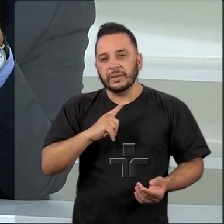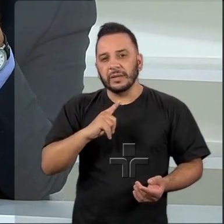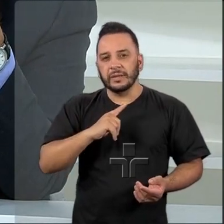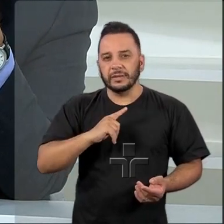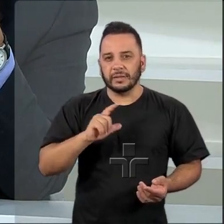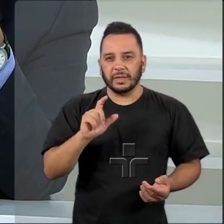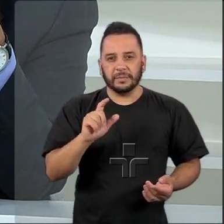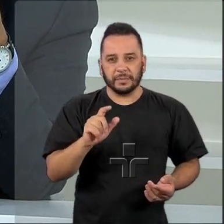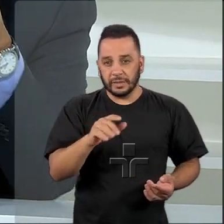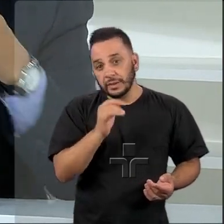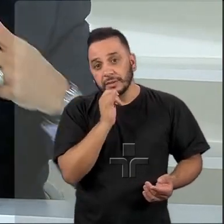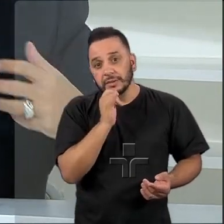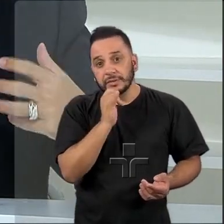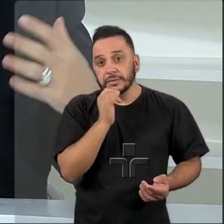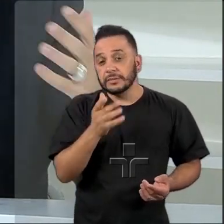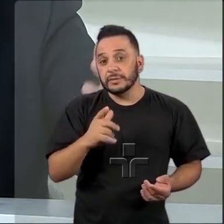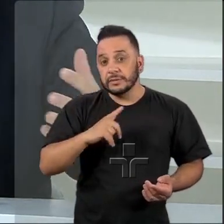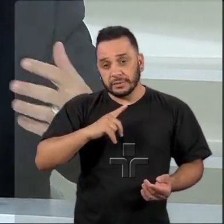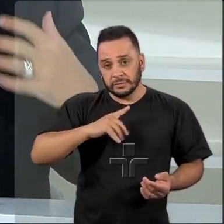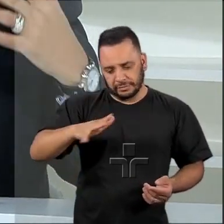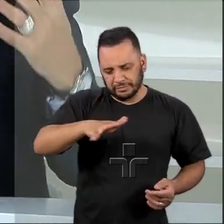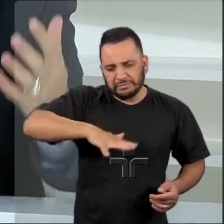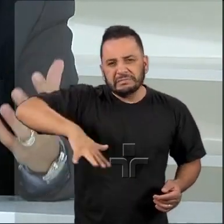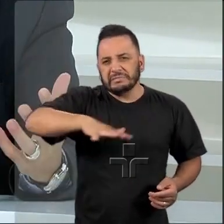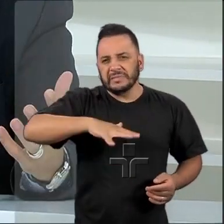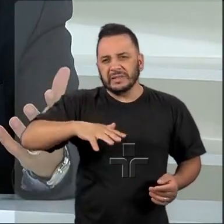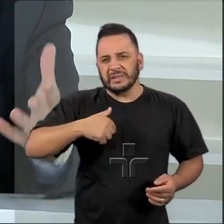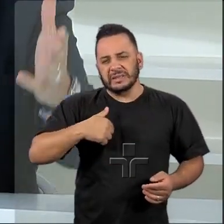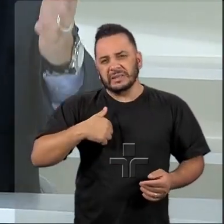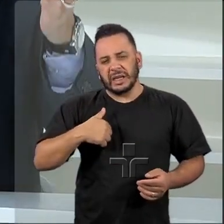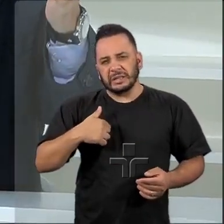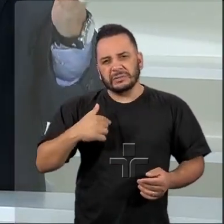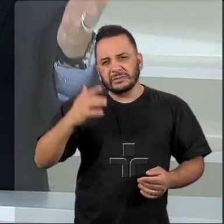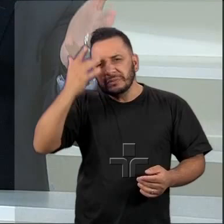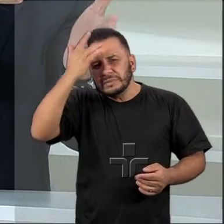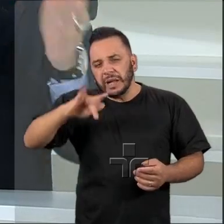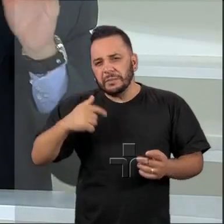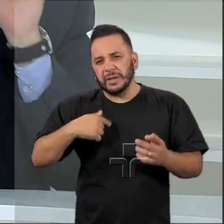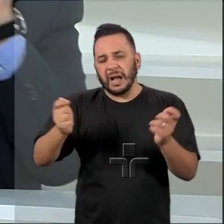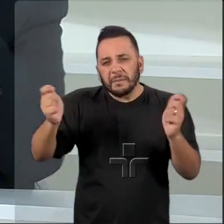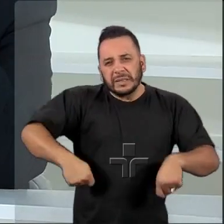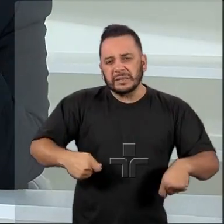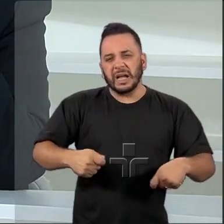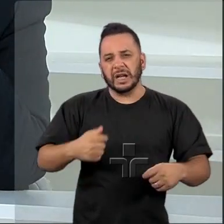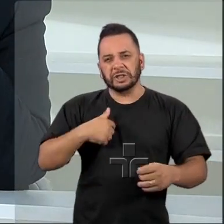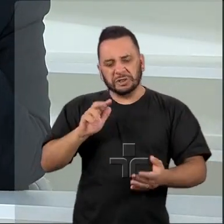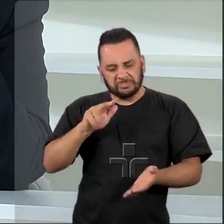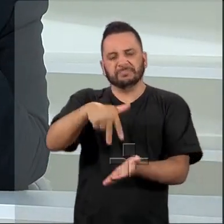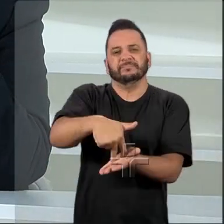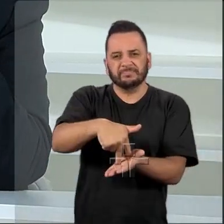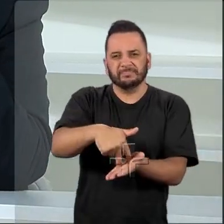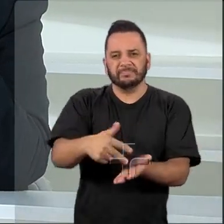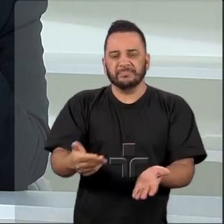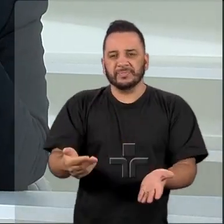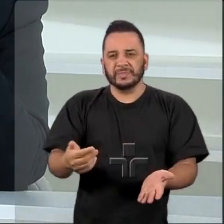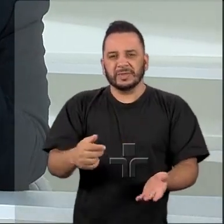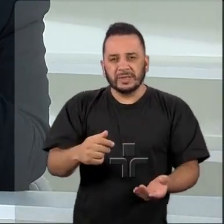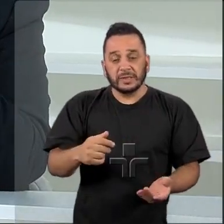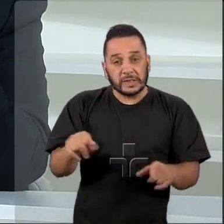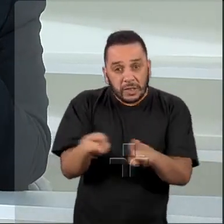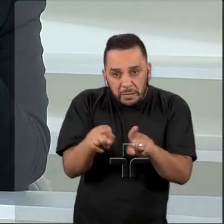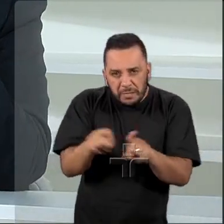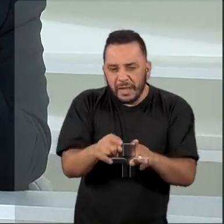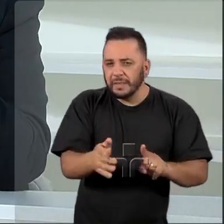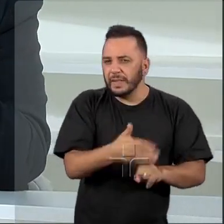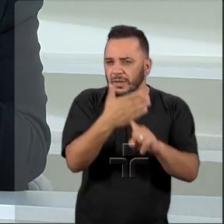não é? Com essa incapacidade de se colocar e também com esses novos instrumentos